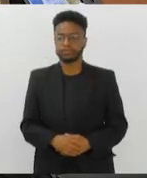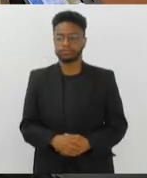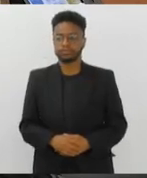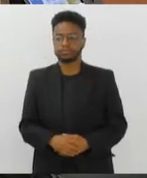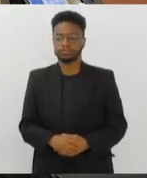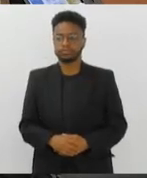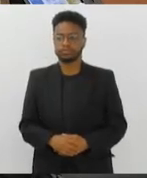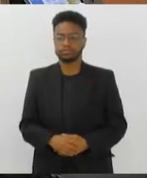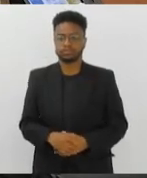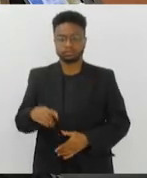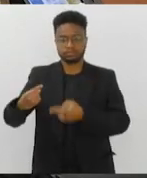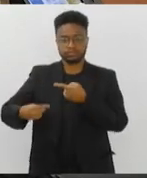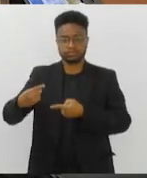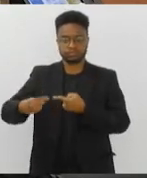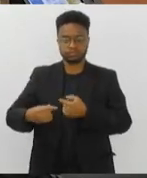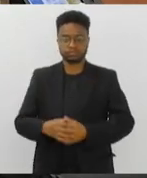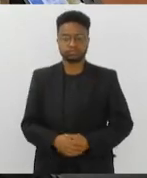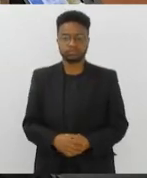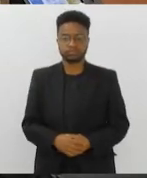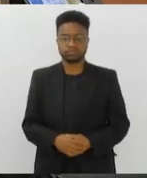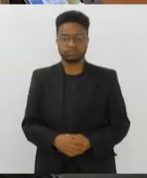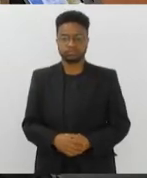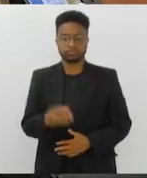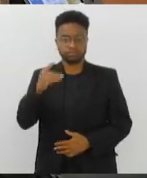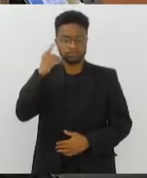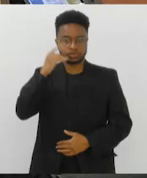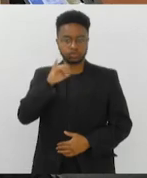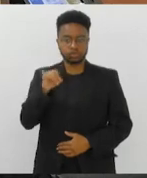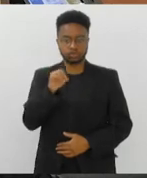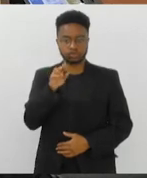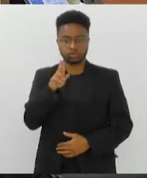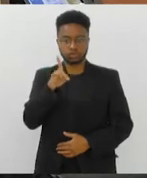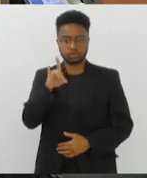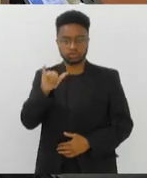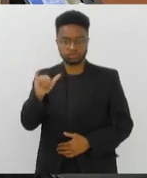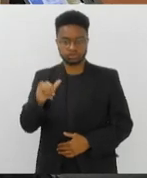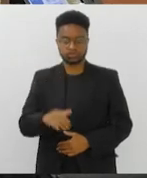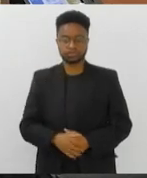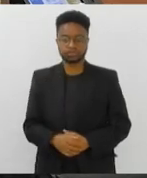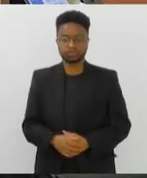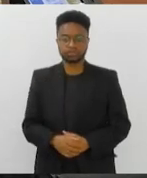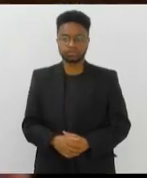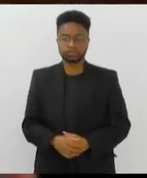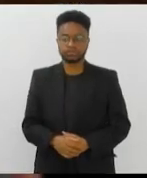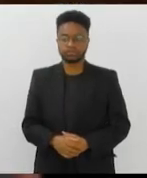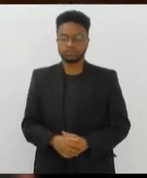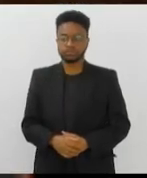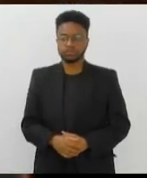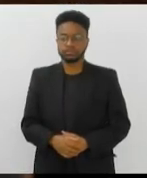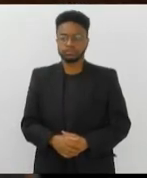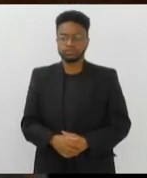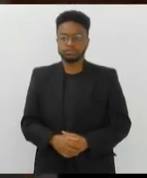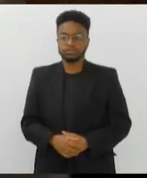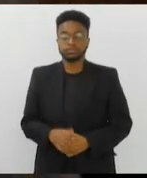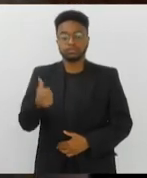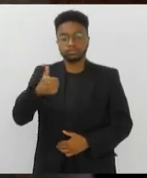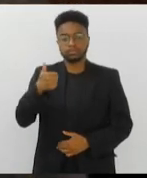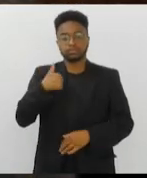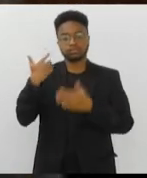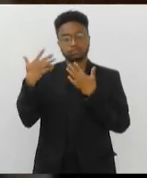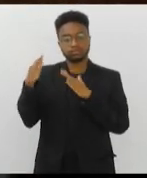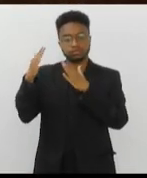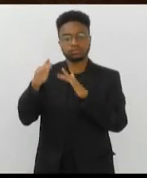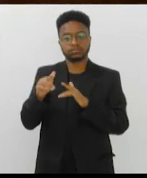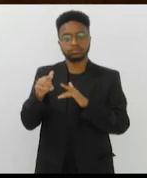Para discutir, senhor presidente. Deputado Jordi, por favor. Obrigado, deputado Renato. Primeiramente, queria parabenizar a iniciativa da